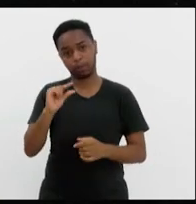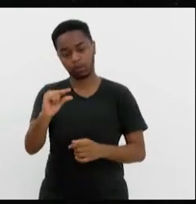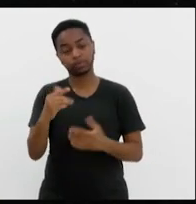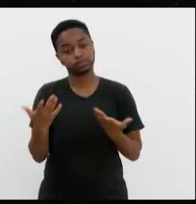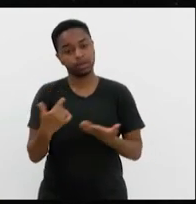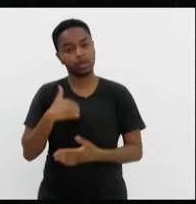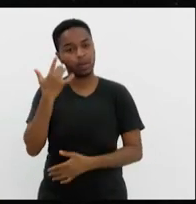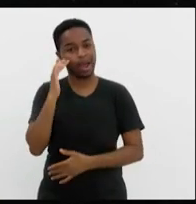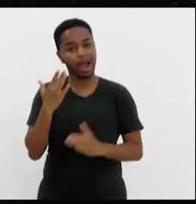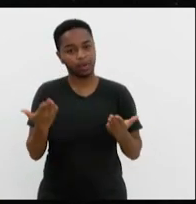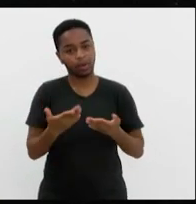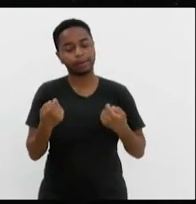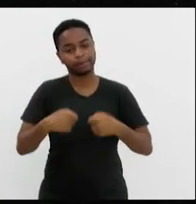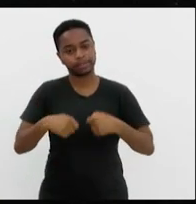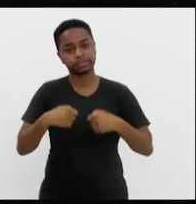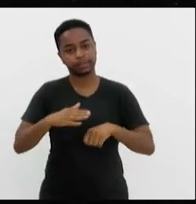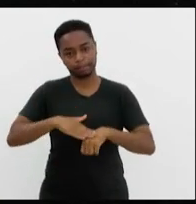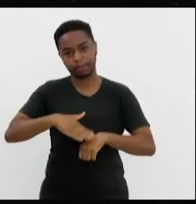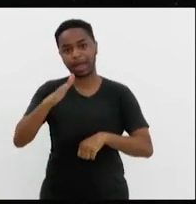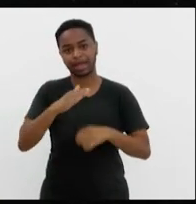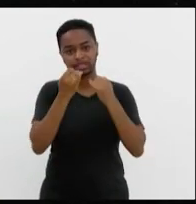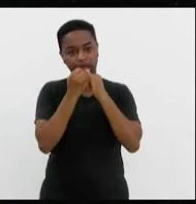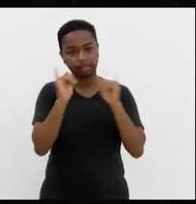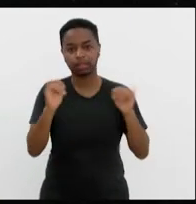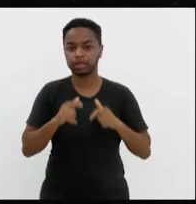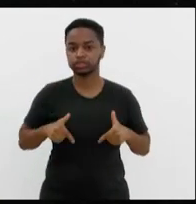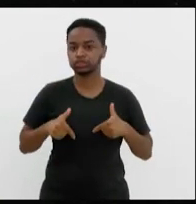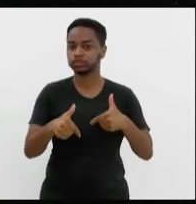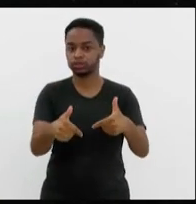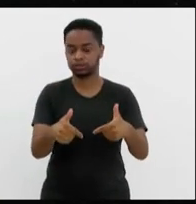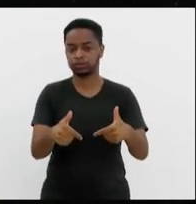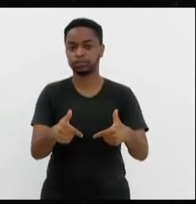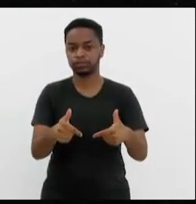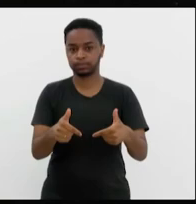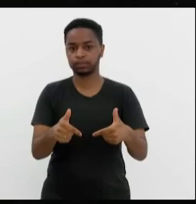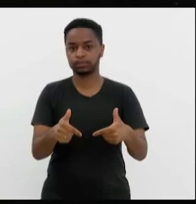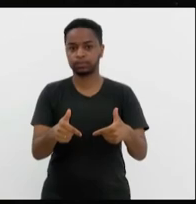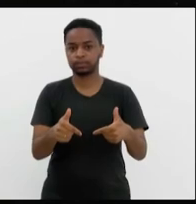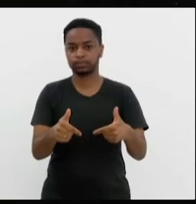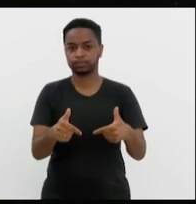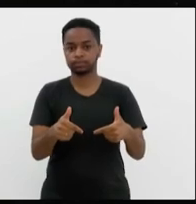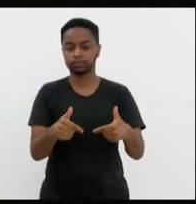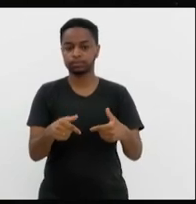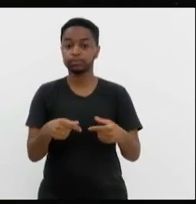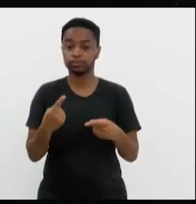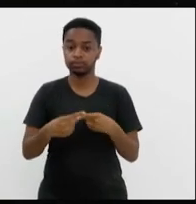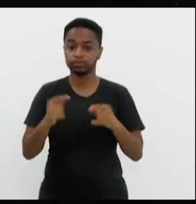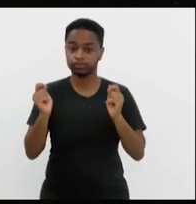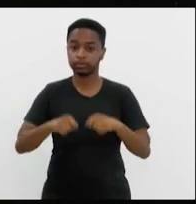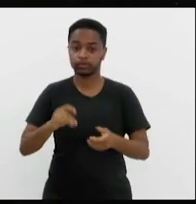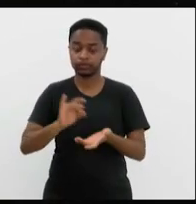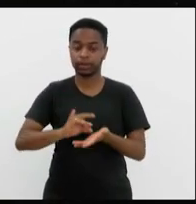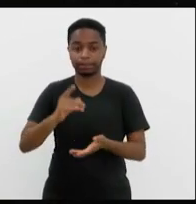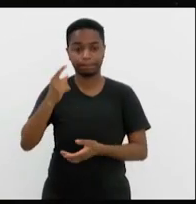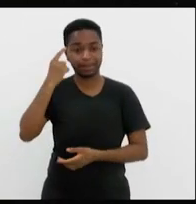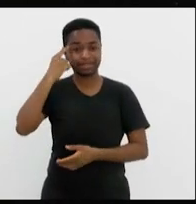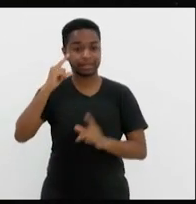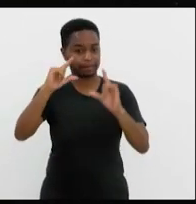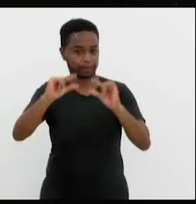mais de energia nas ações para que eles possam pensar 10 vezes